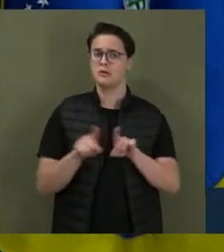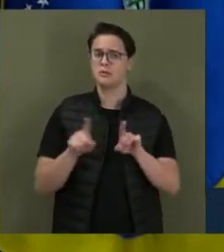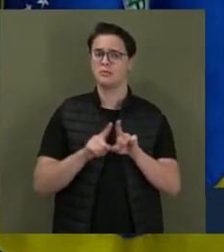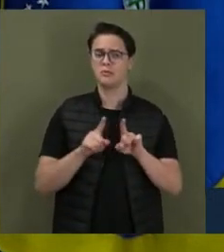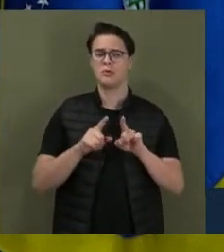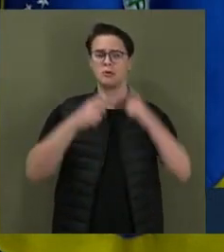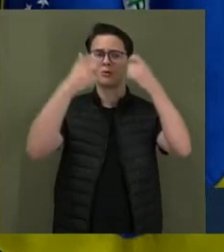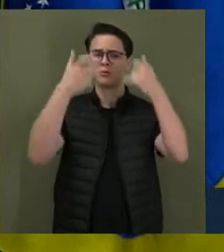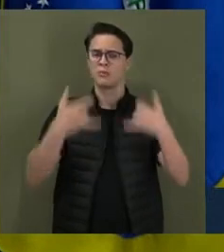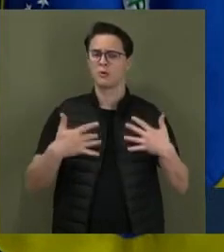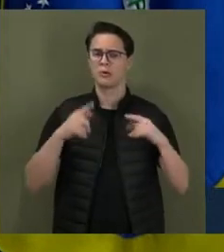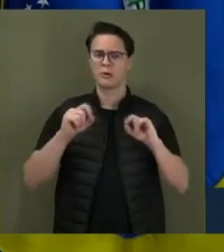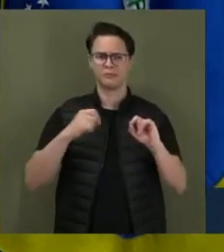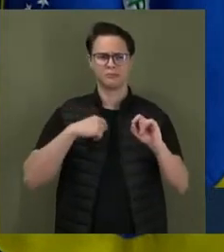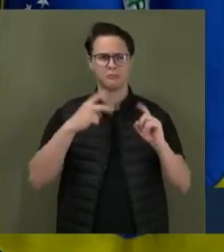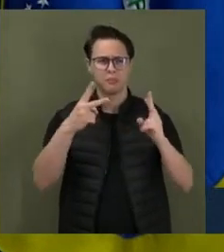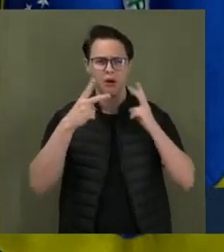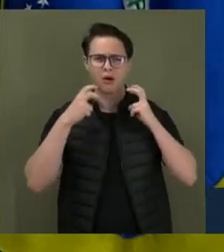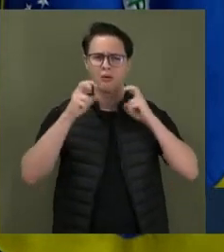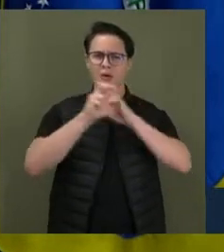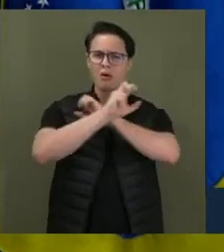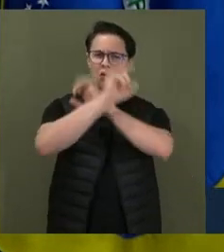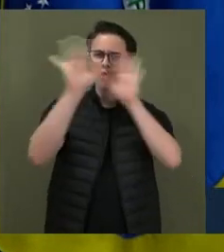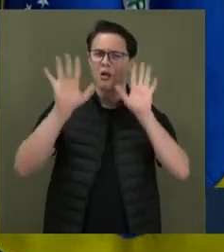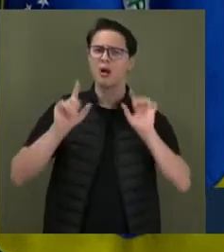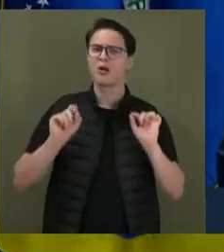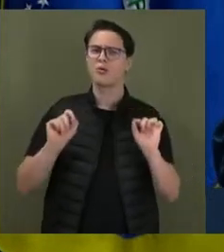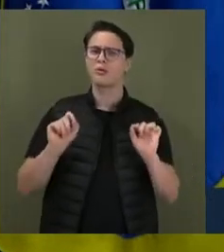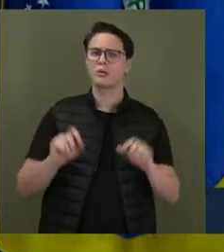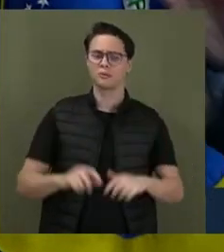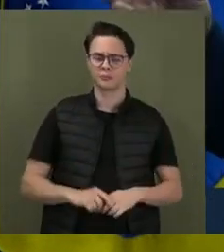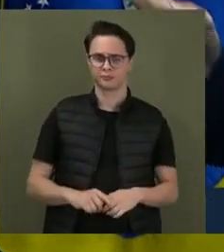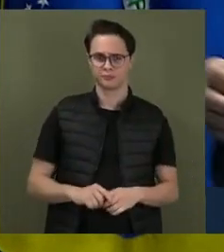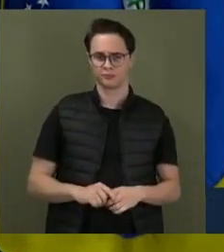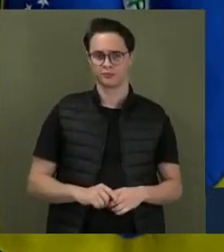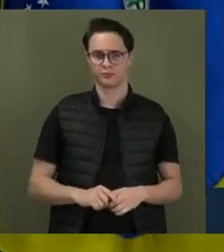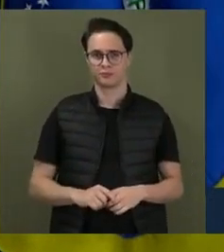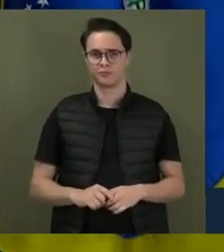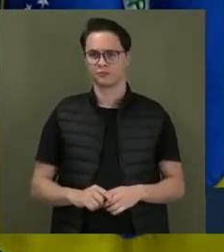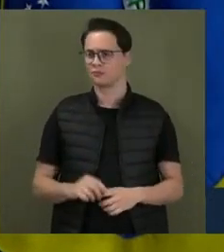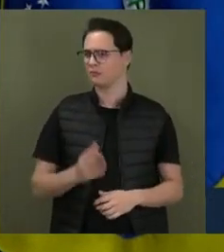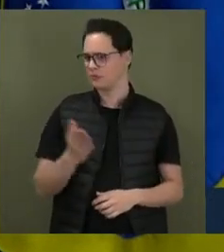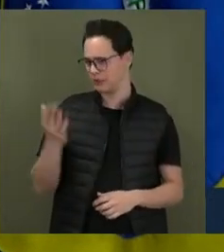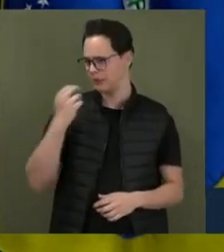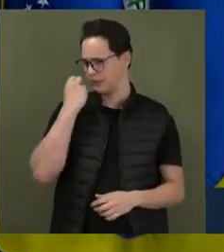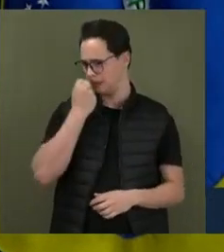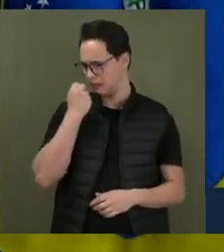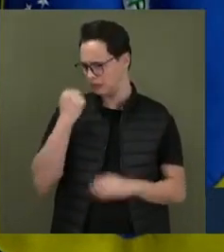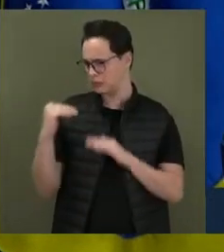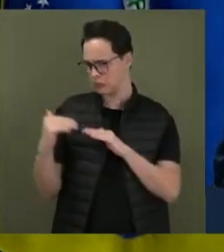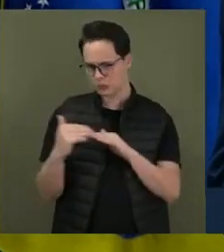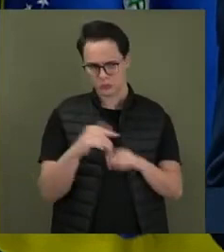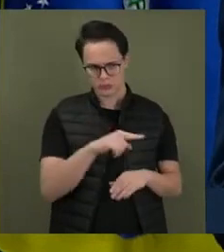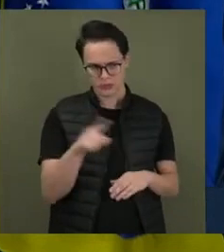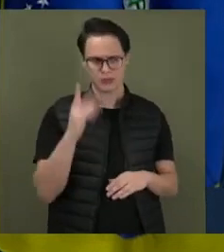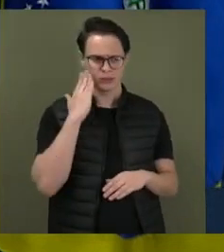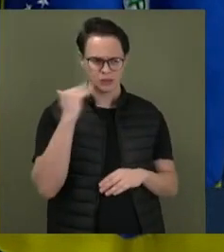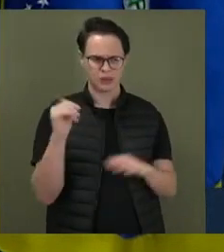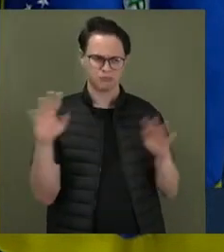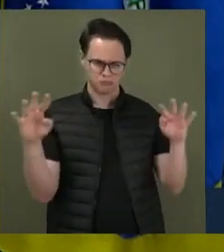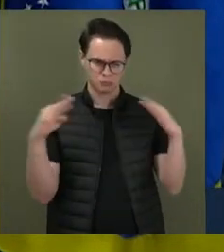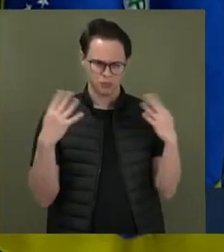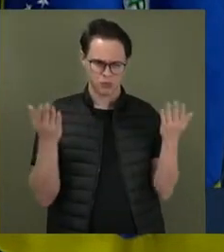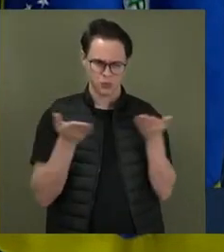está cada vez mais claro nesse país, senador Messias, senador Zalci, senador Seife, senador Esperidião, senadora Damares, aqueles que aqui estão